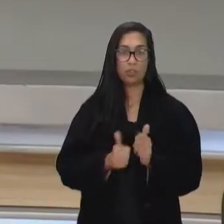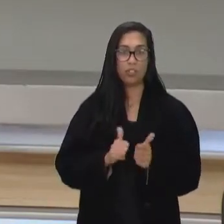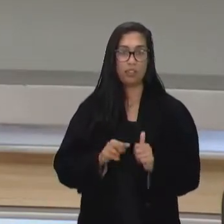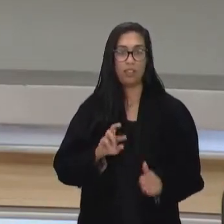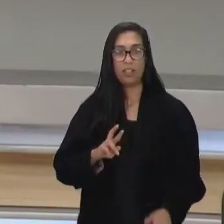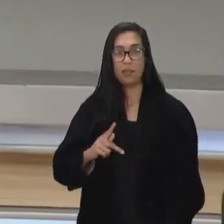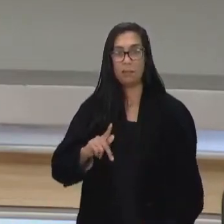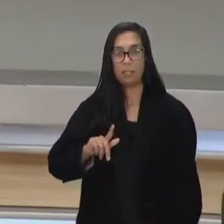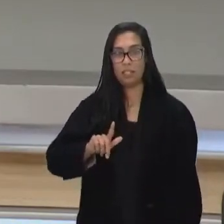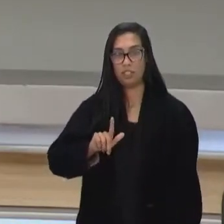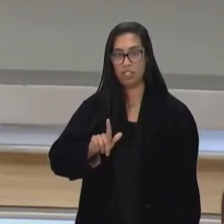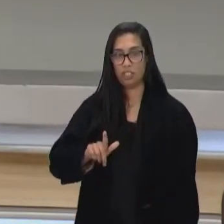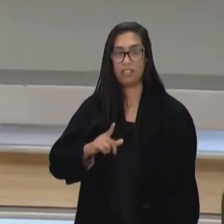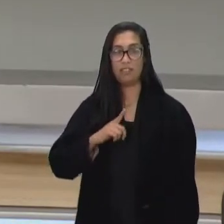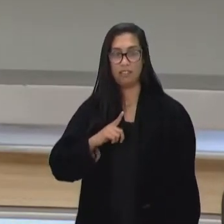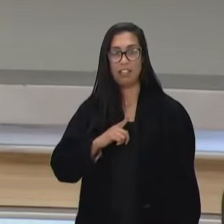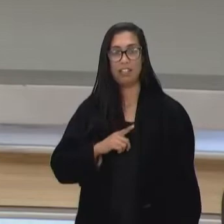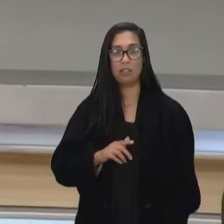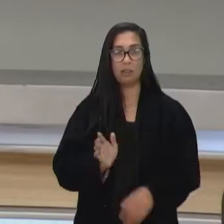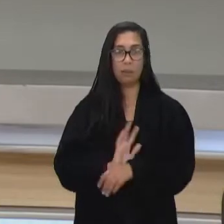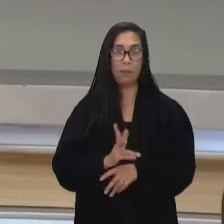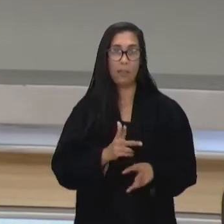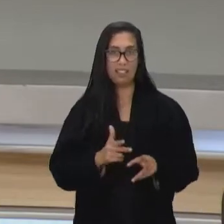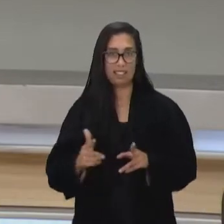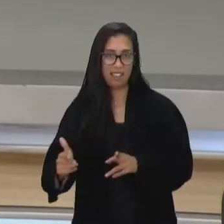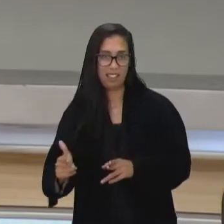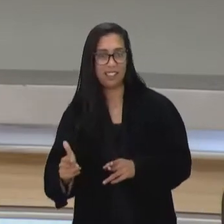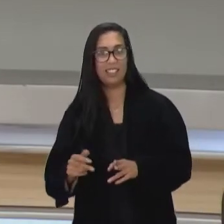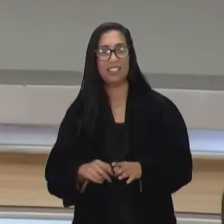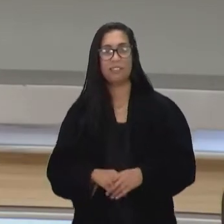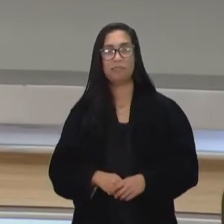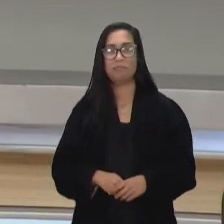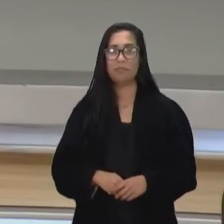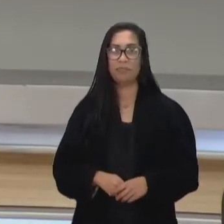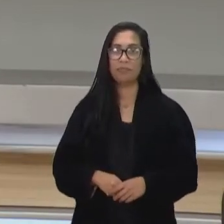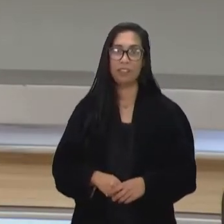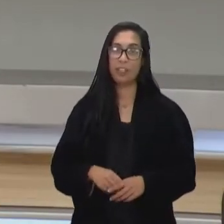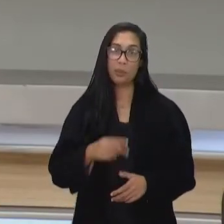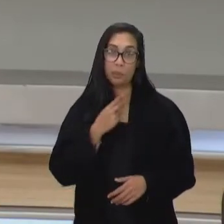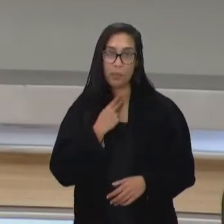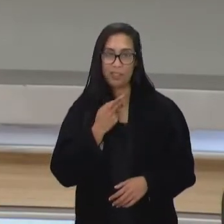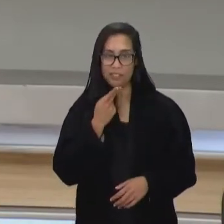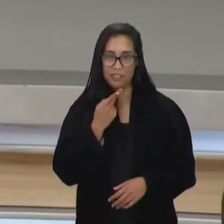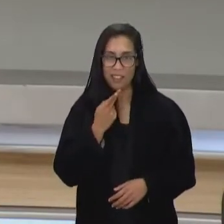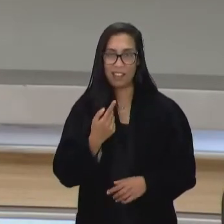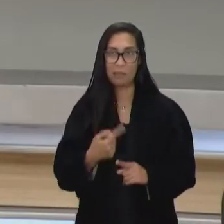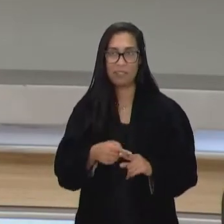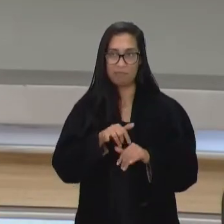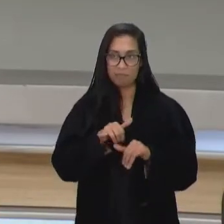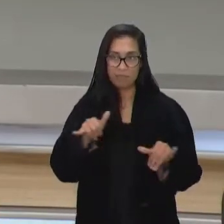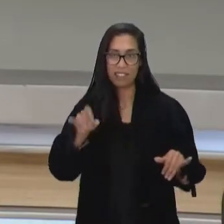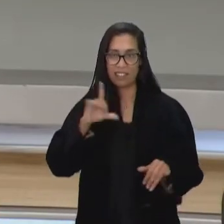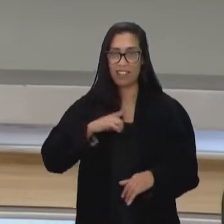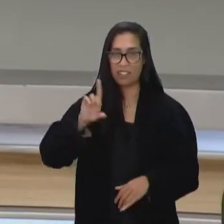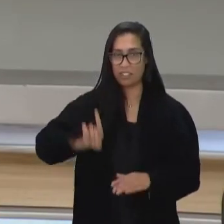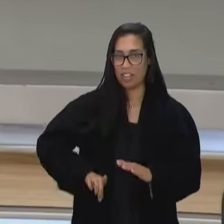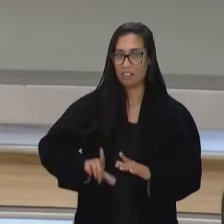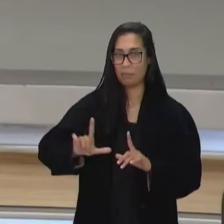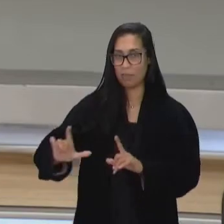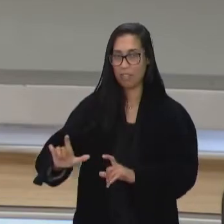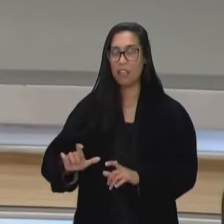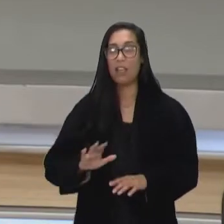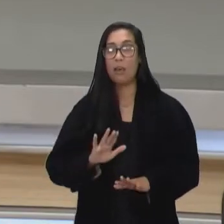aquela série que a gente não vai colocar o nome aqui porque nós não somos patrocinados, mas a série lá, ela tem